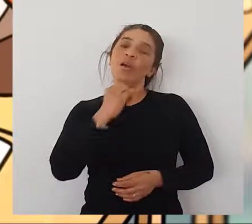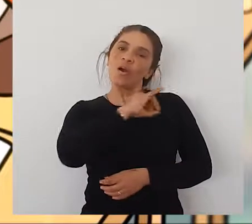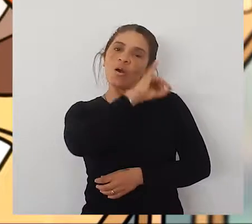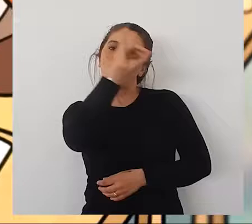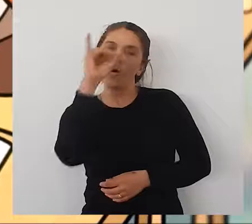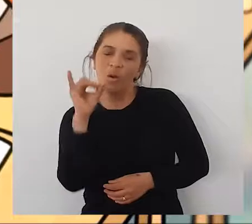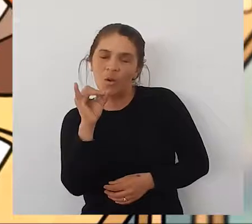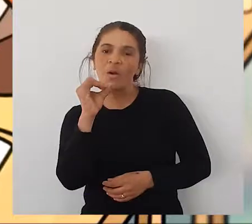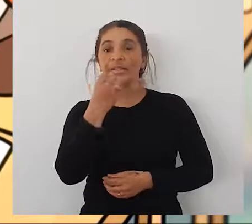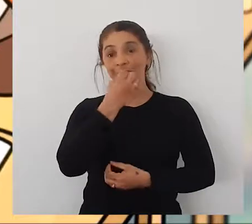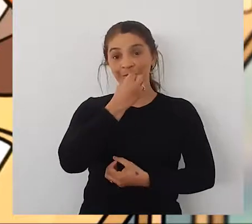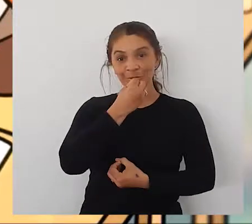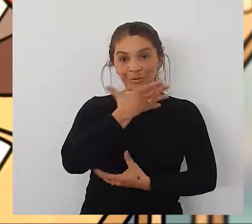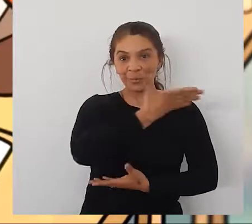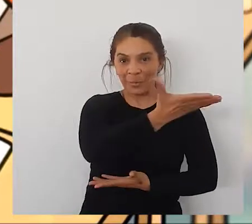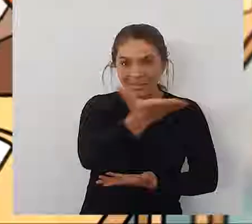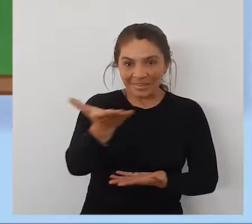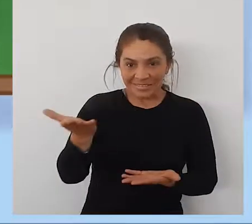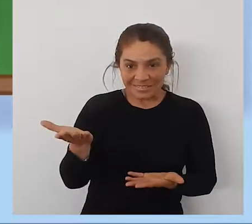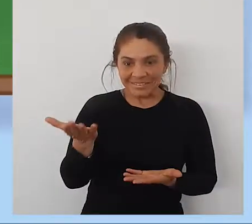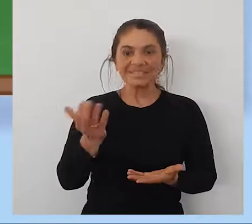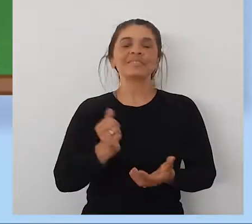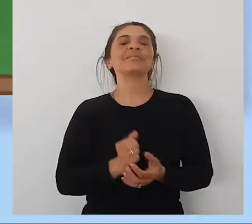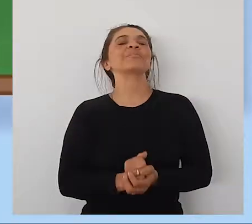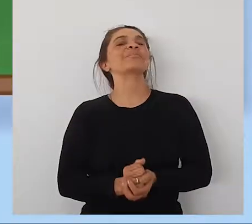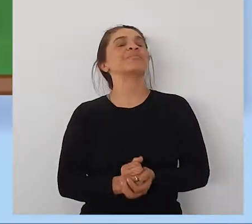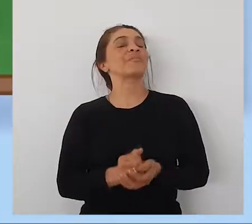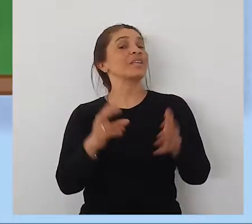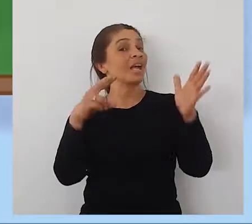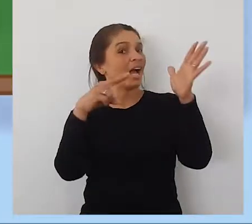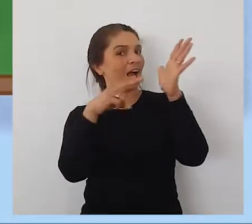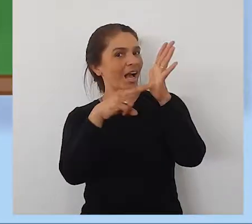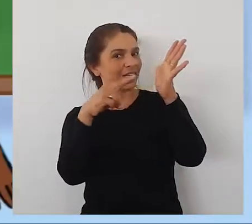Oi, turma, tudo bem?